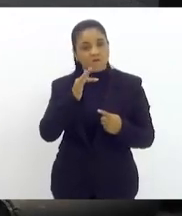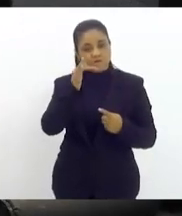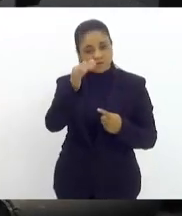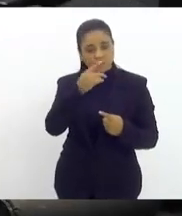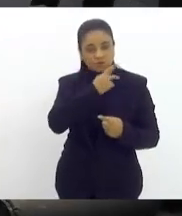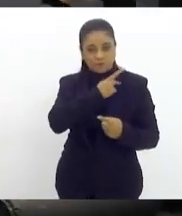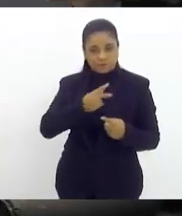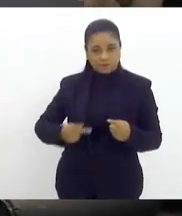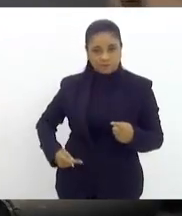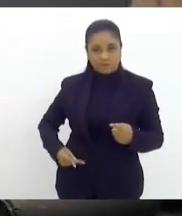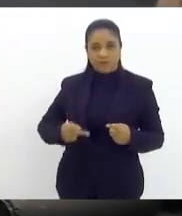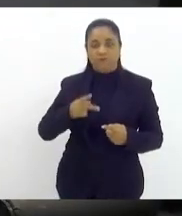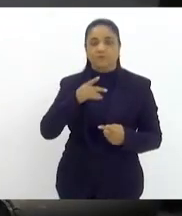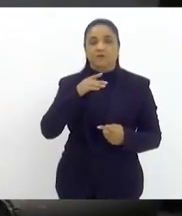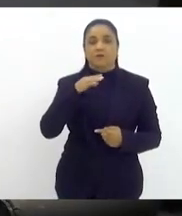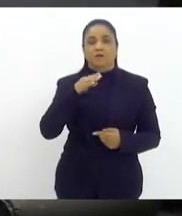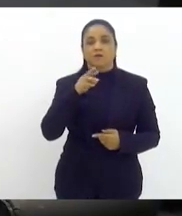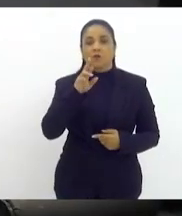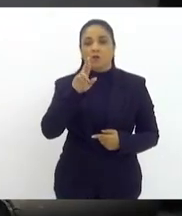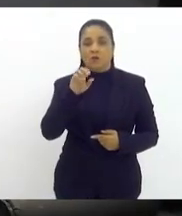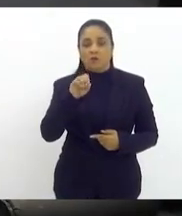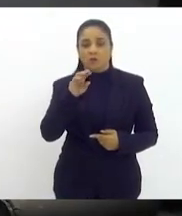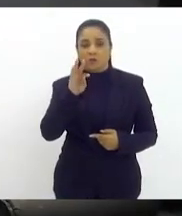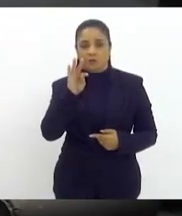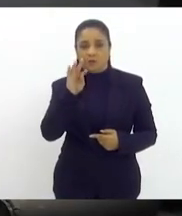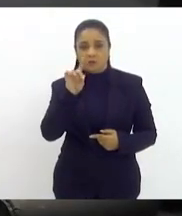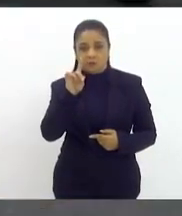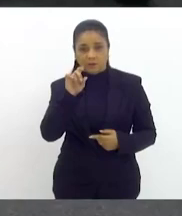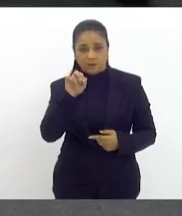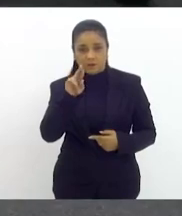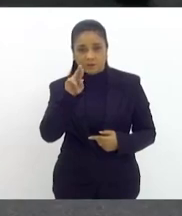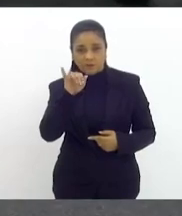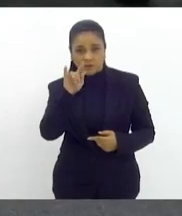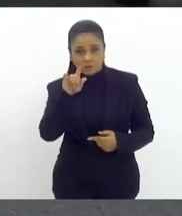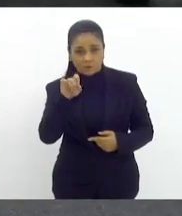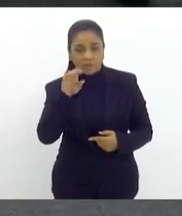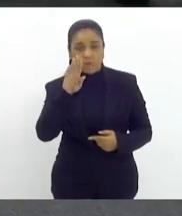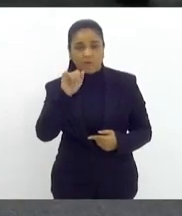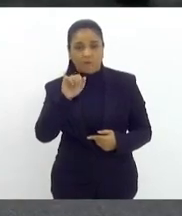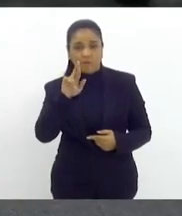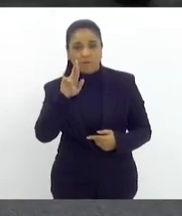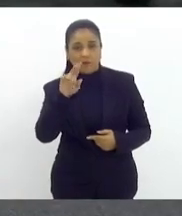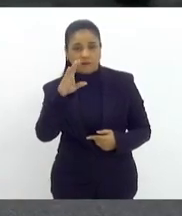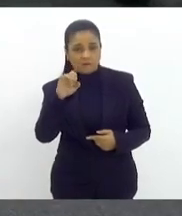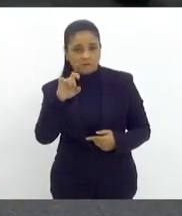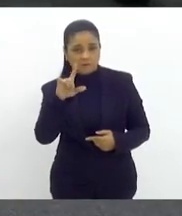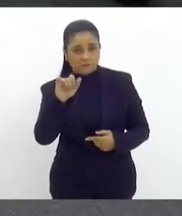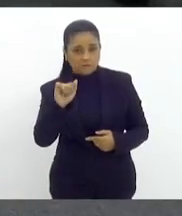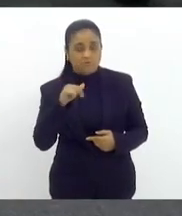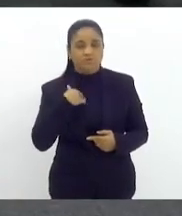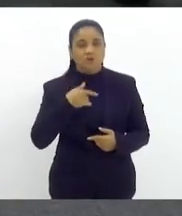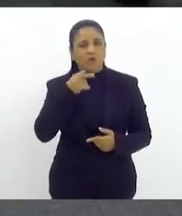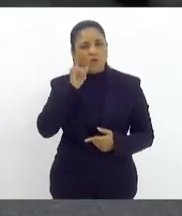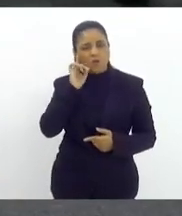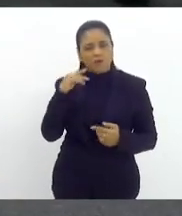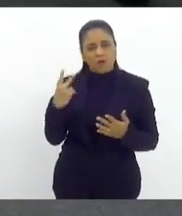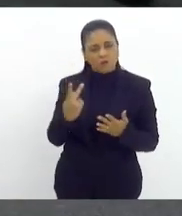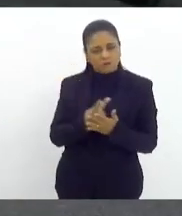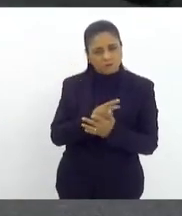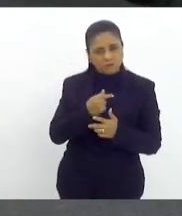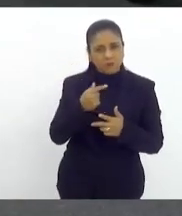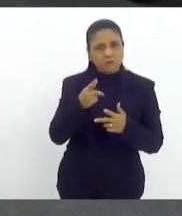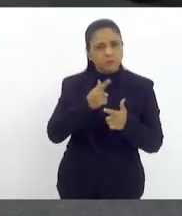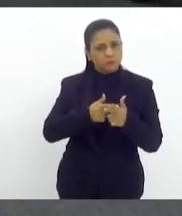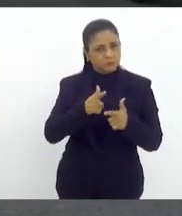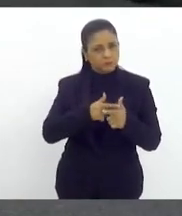Casa, o deputado Barcelá, porque eu queria trazer aqui uma situação que ocorreu ontem e entender quais são os novos